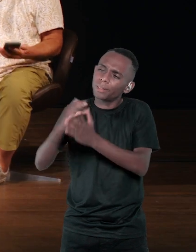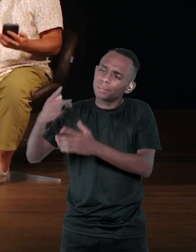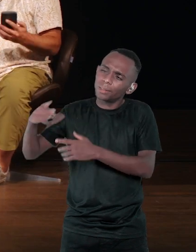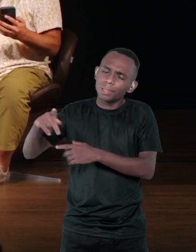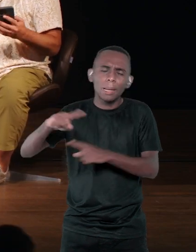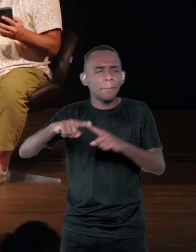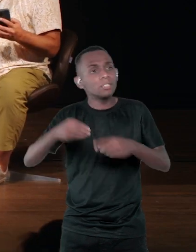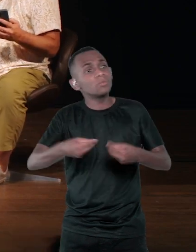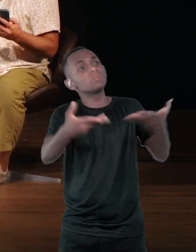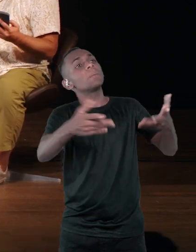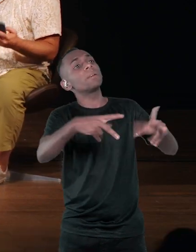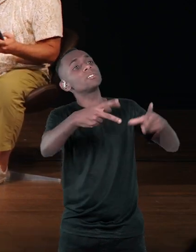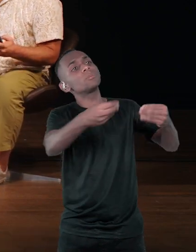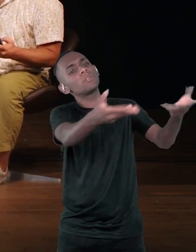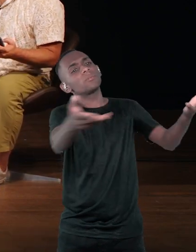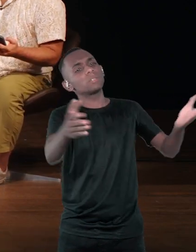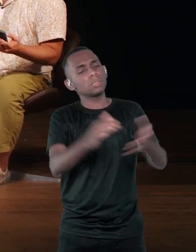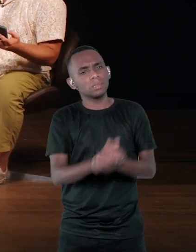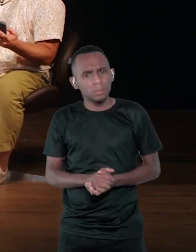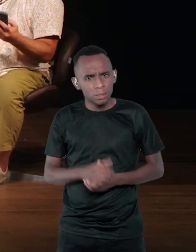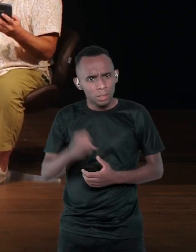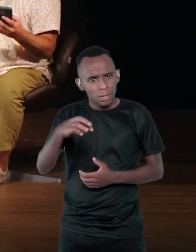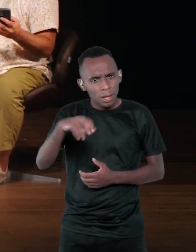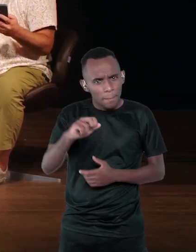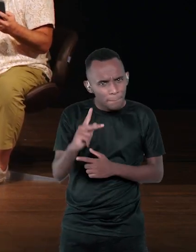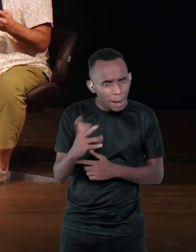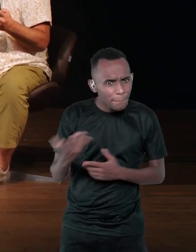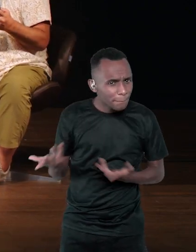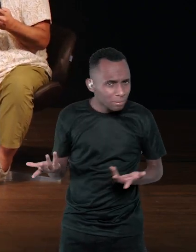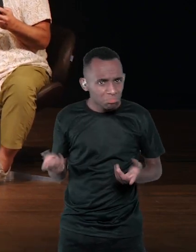mapping. Eles nem sabem que é mapping.